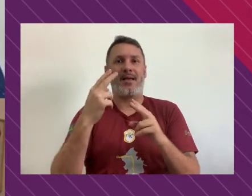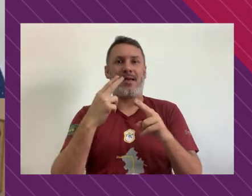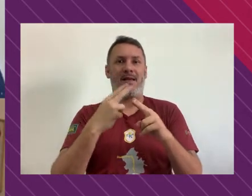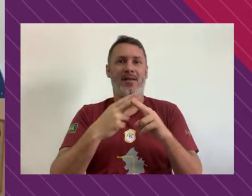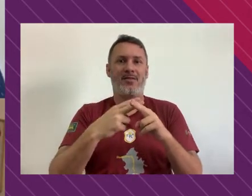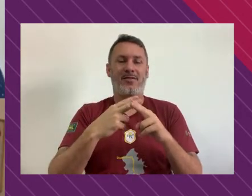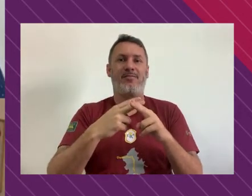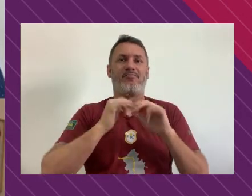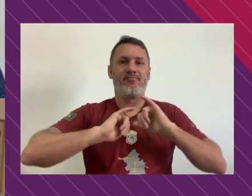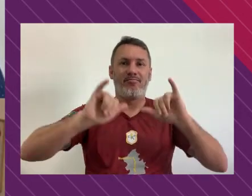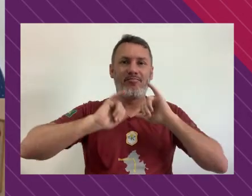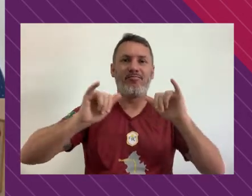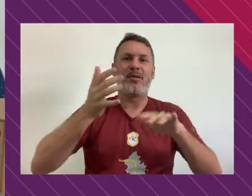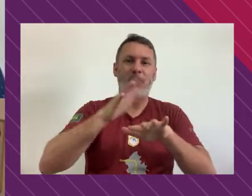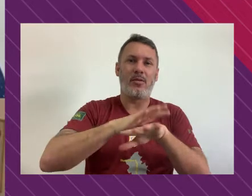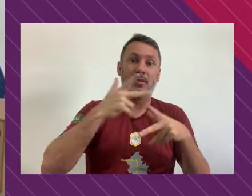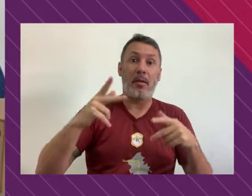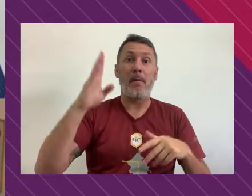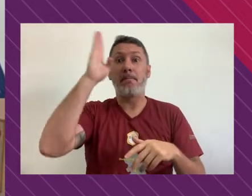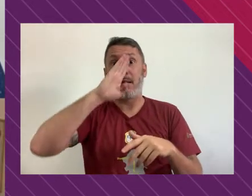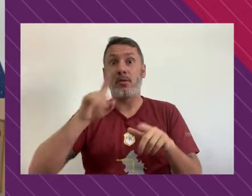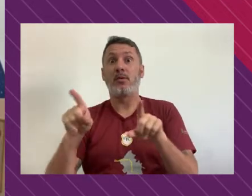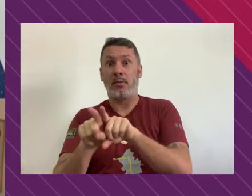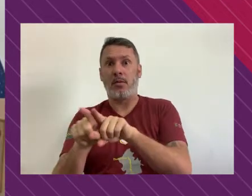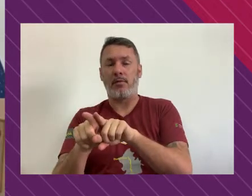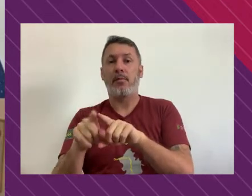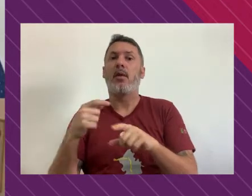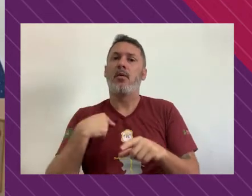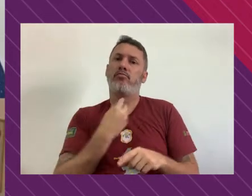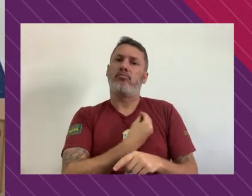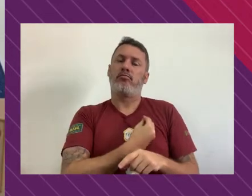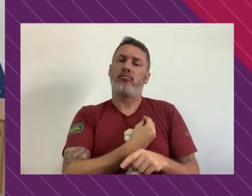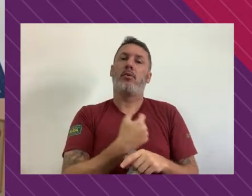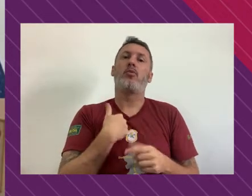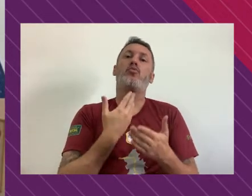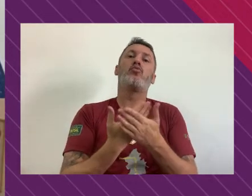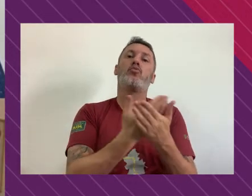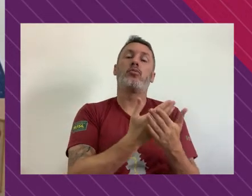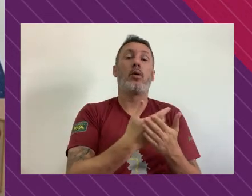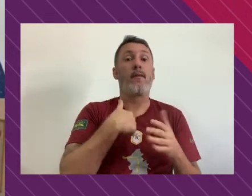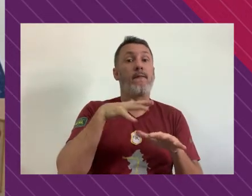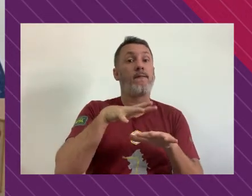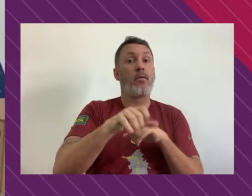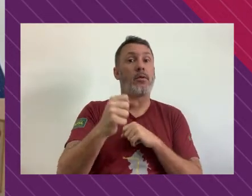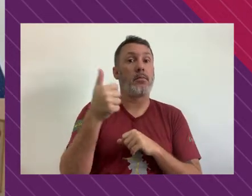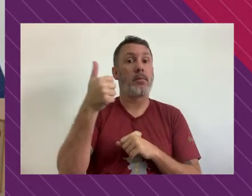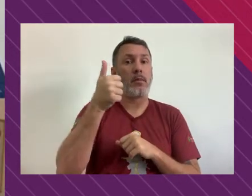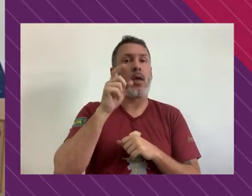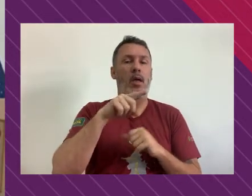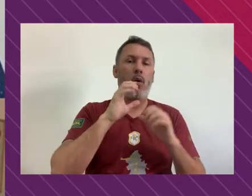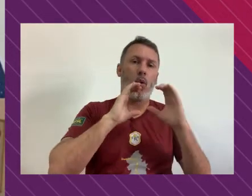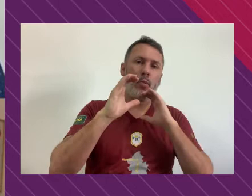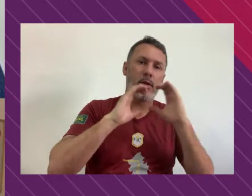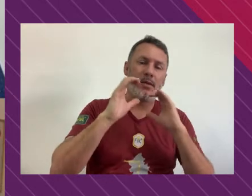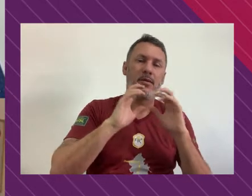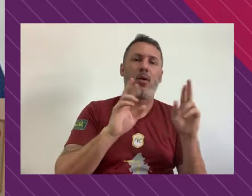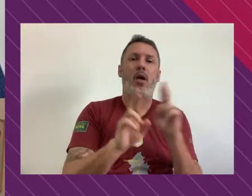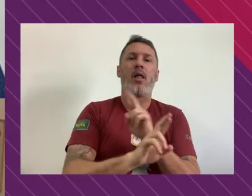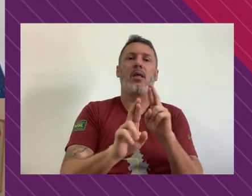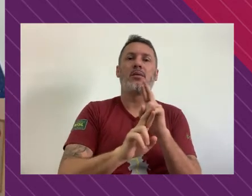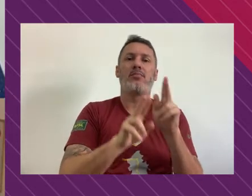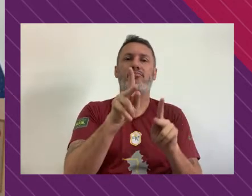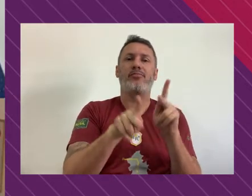espaço no Brasil. Nesse mesmo momento, eu estava na faculdade. Eu sou formado em comunicação em Relações Públicas pela USP. Eu